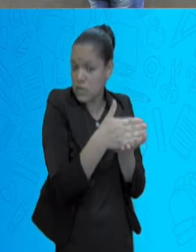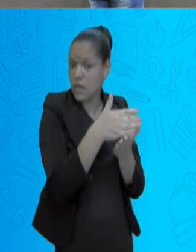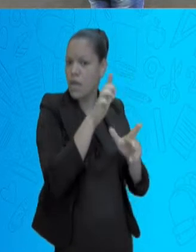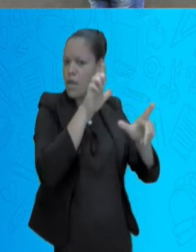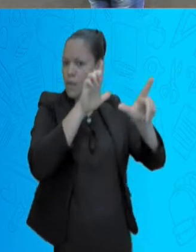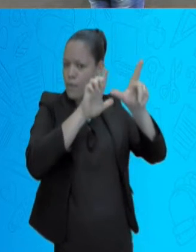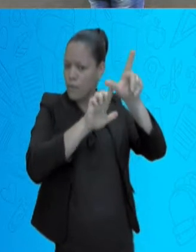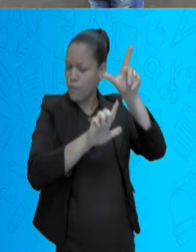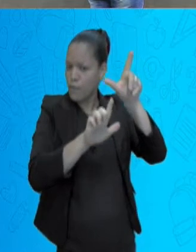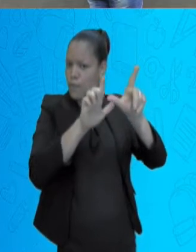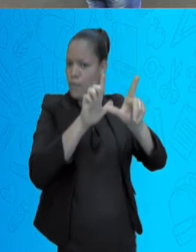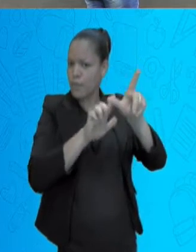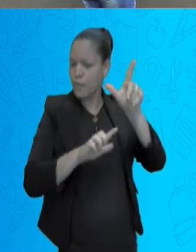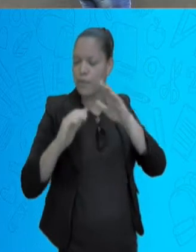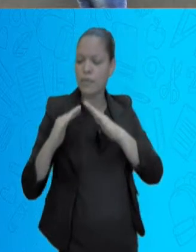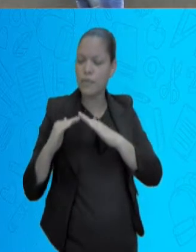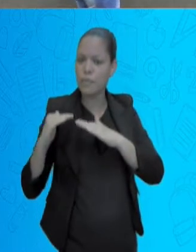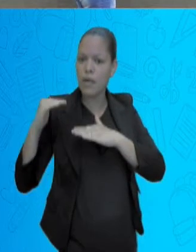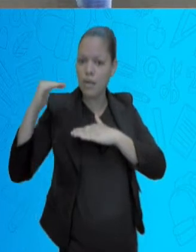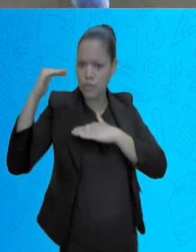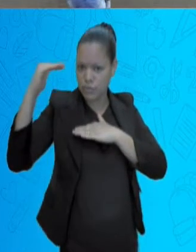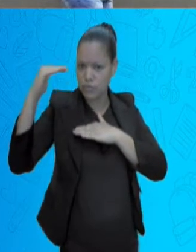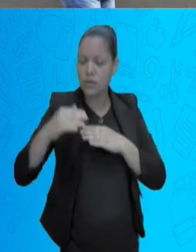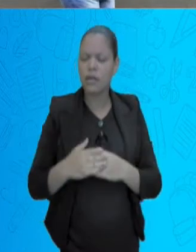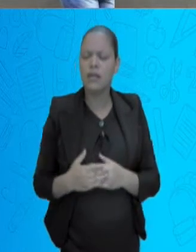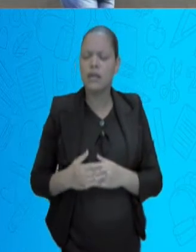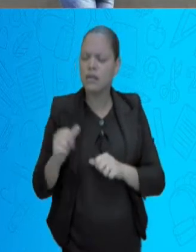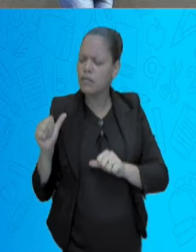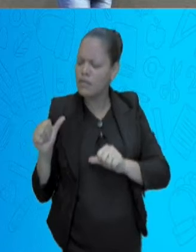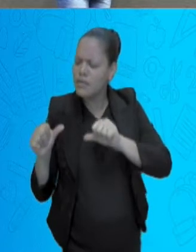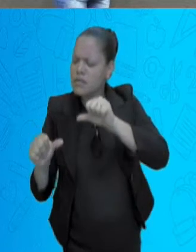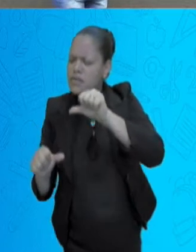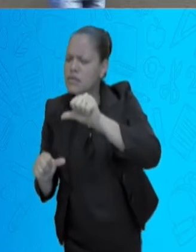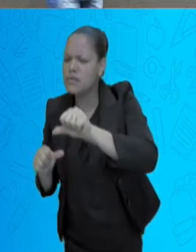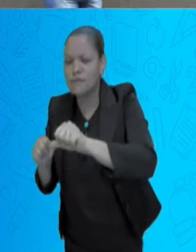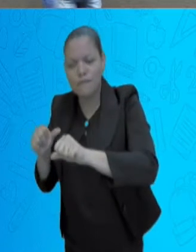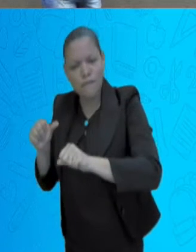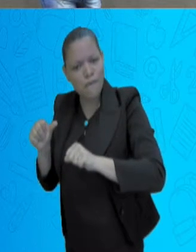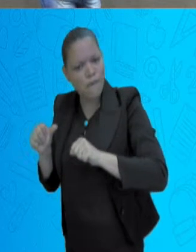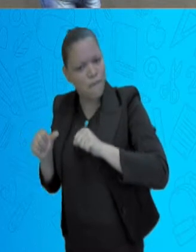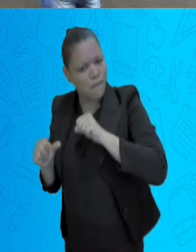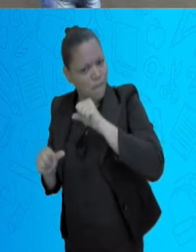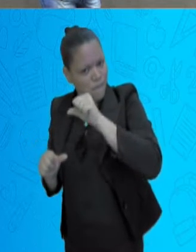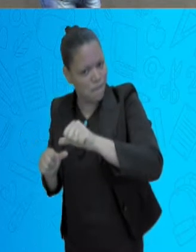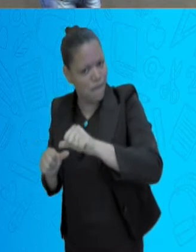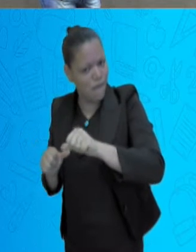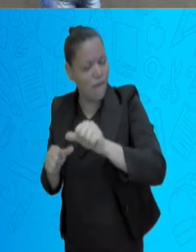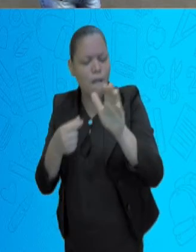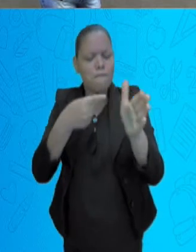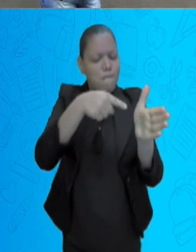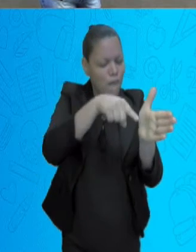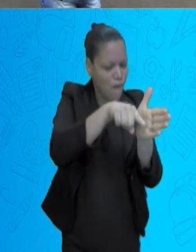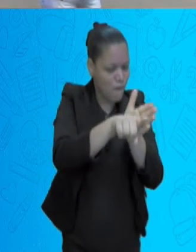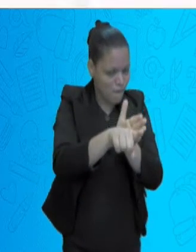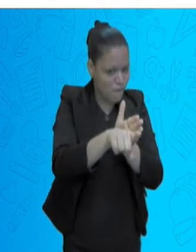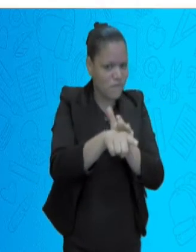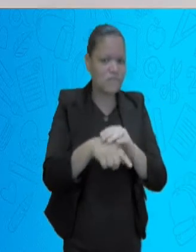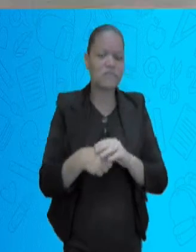pergunta numa afirmativa. Então, lembra de frase